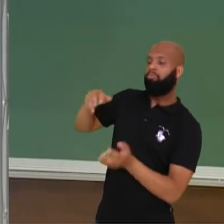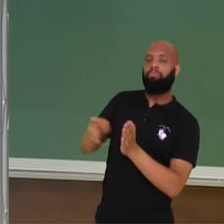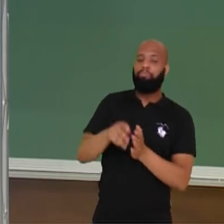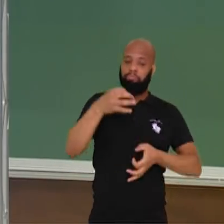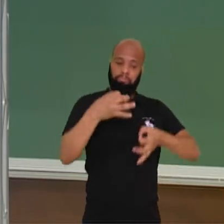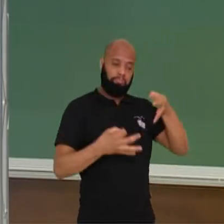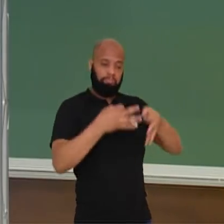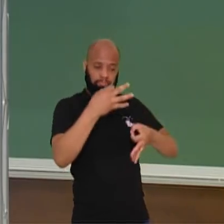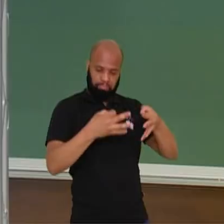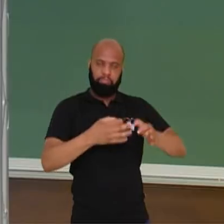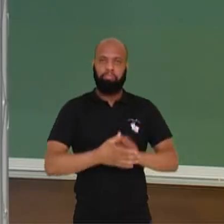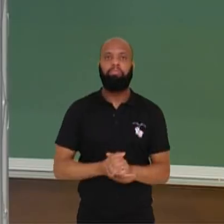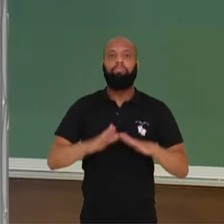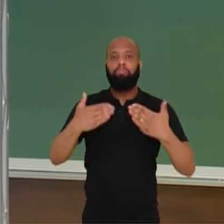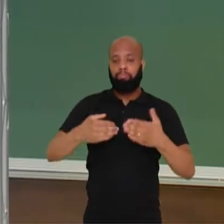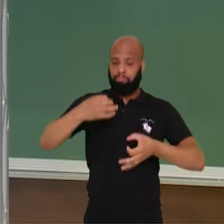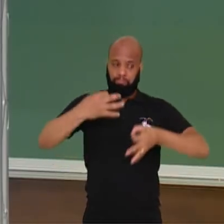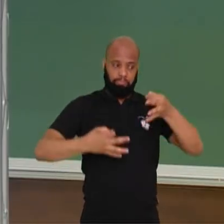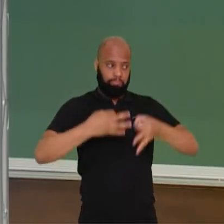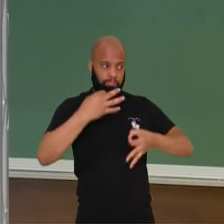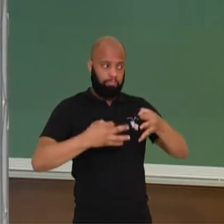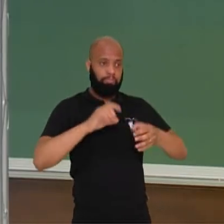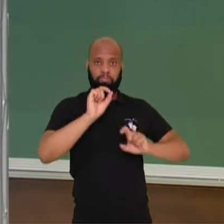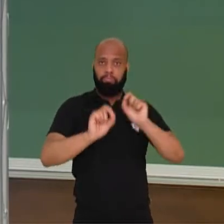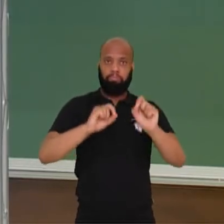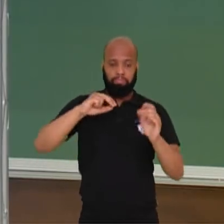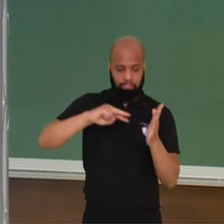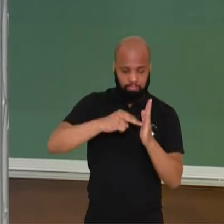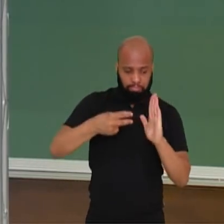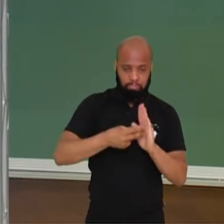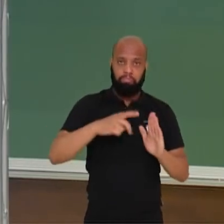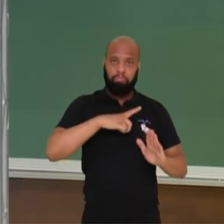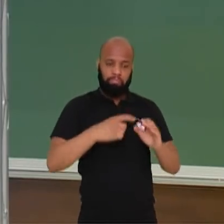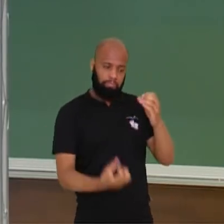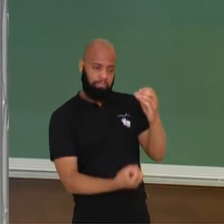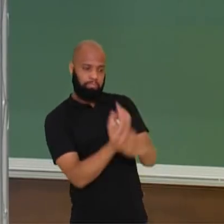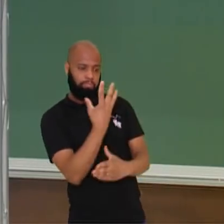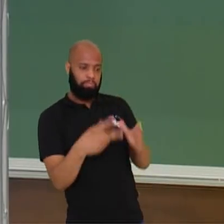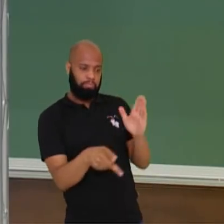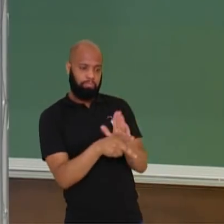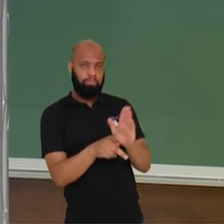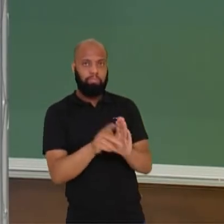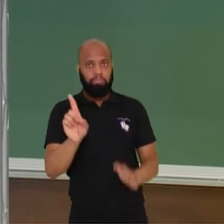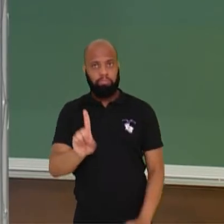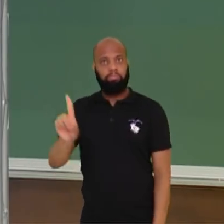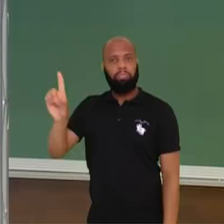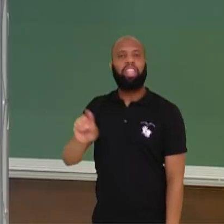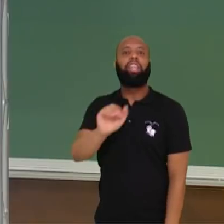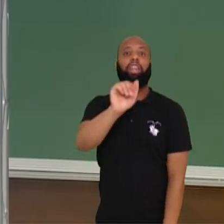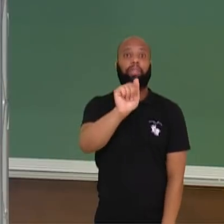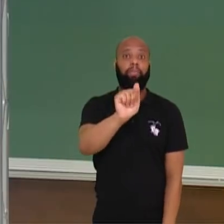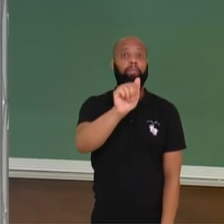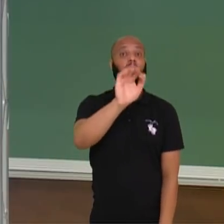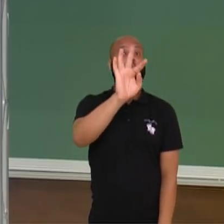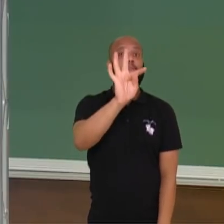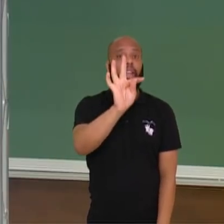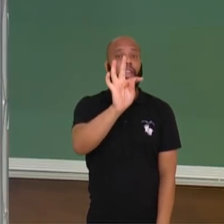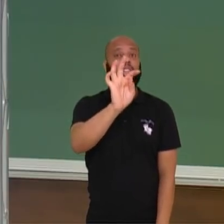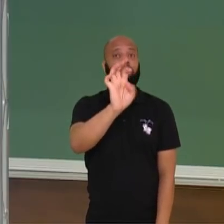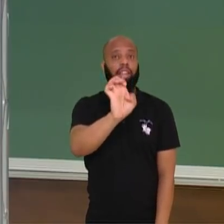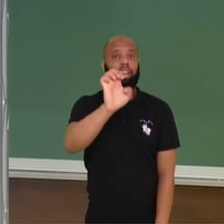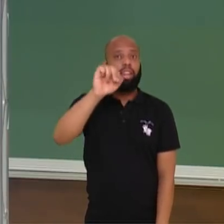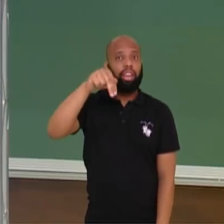portanto. Esse tribunal, o Areópago, se dizia que tinha origem lá na deusa Atena, ela que teria fundado